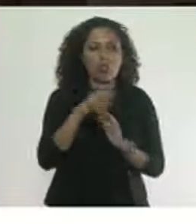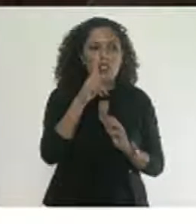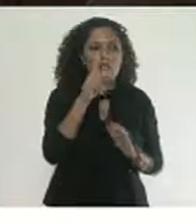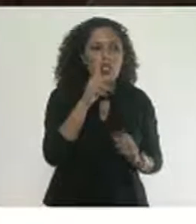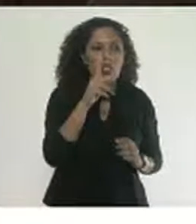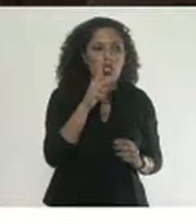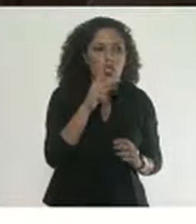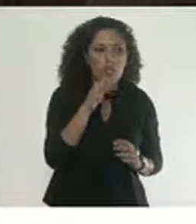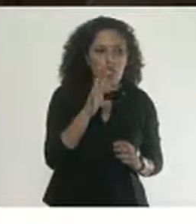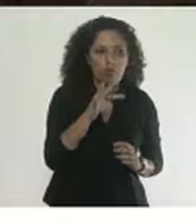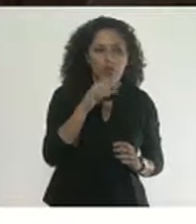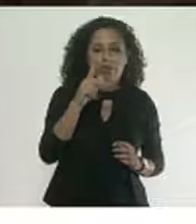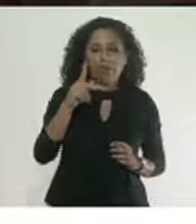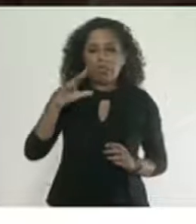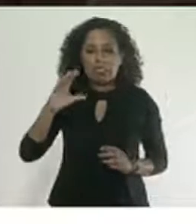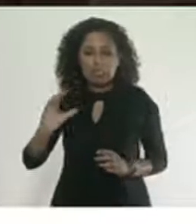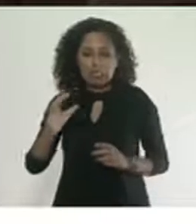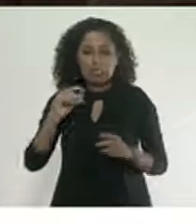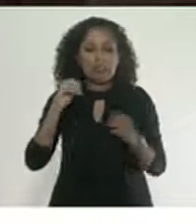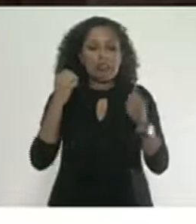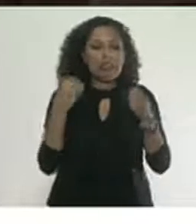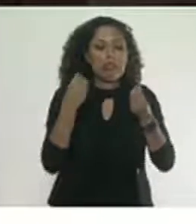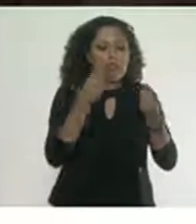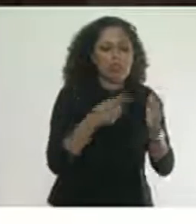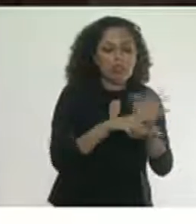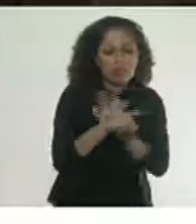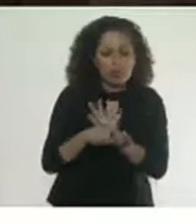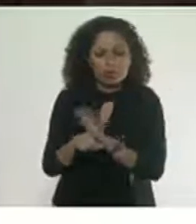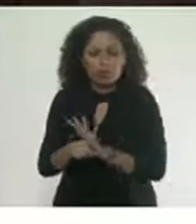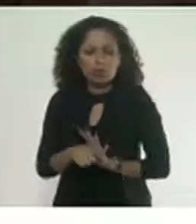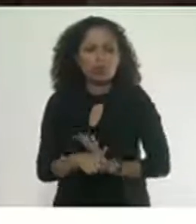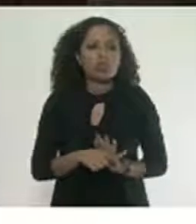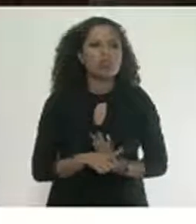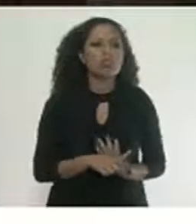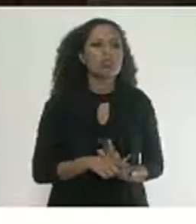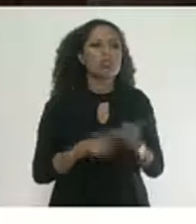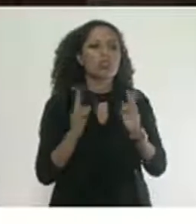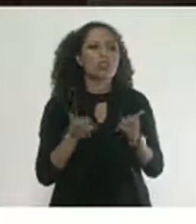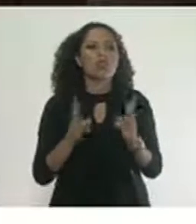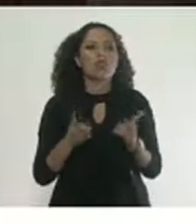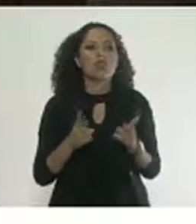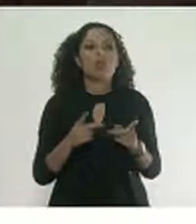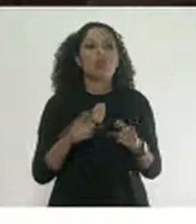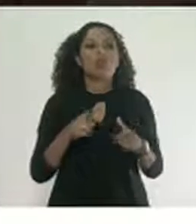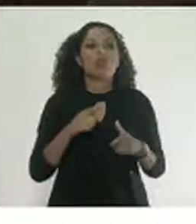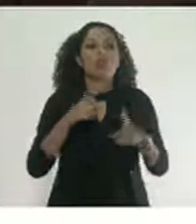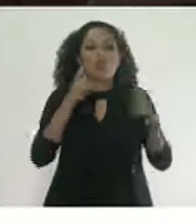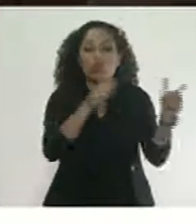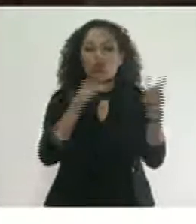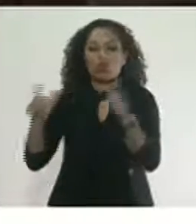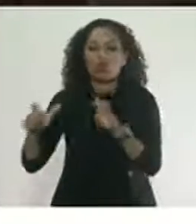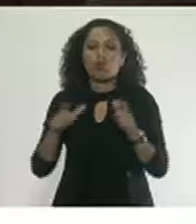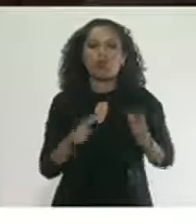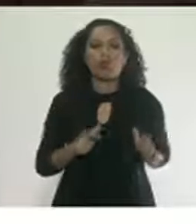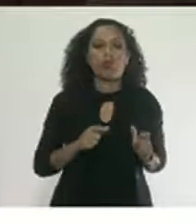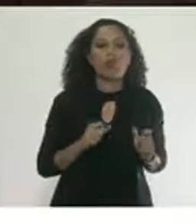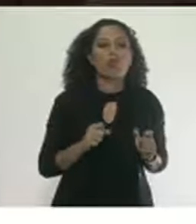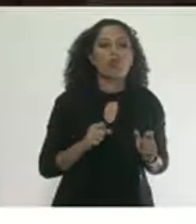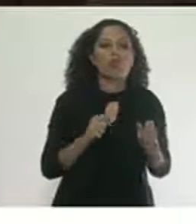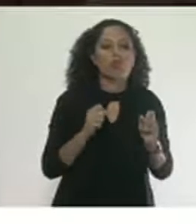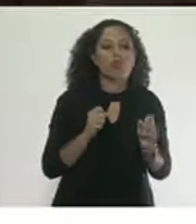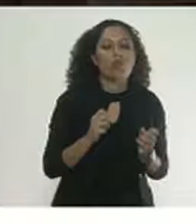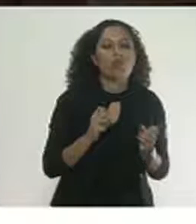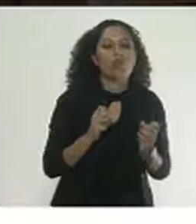SFPC, de modo a garantir a fiscalização in loco das lojas revendedoras com vistas sem